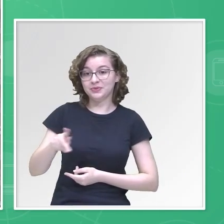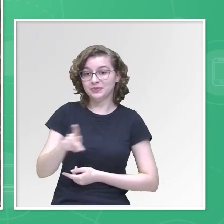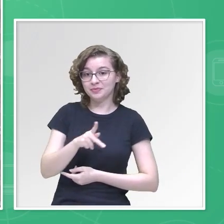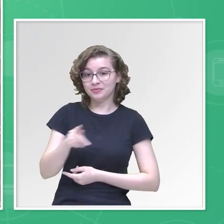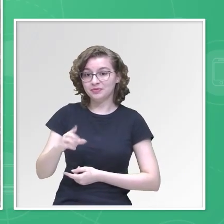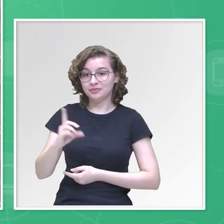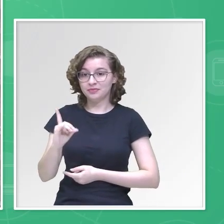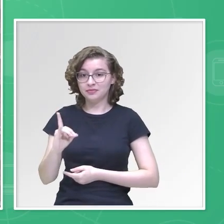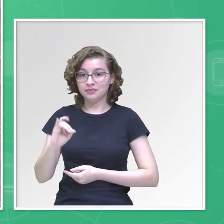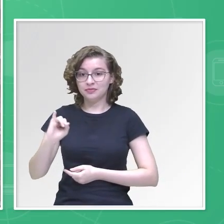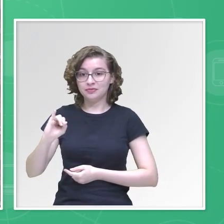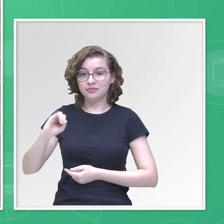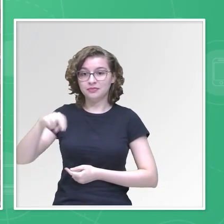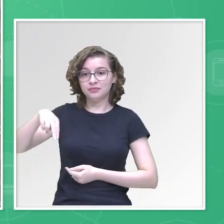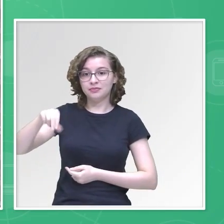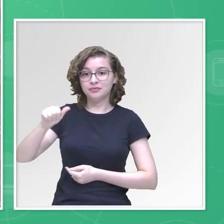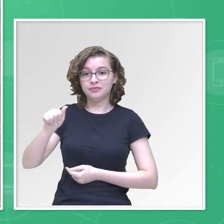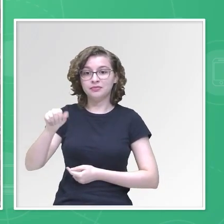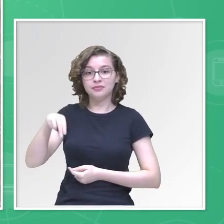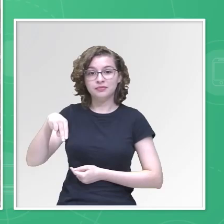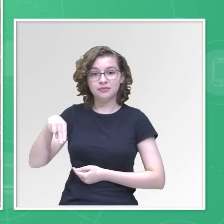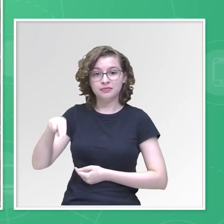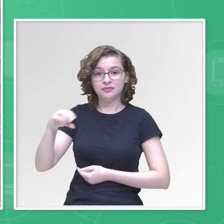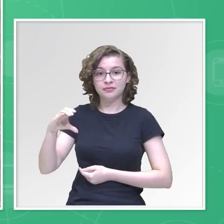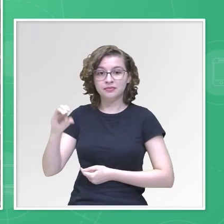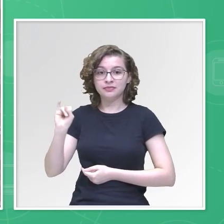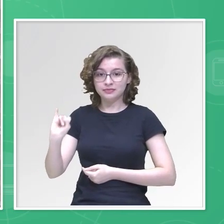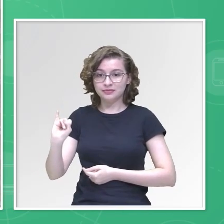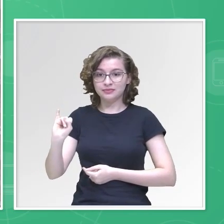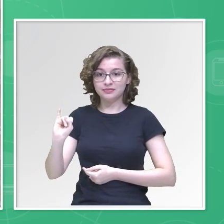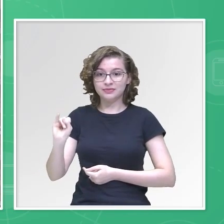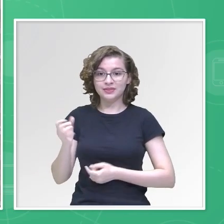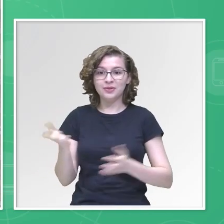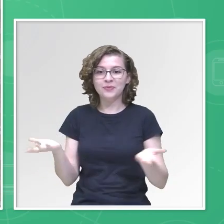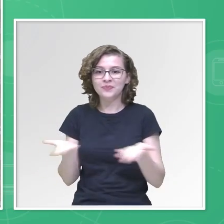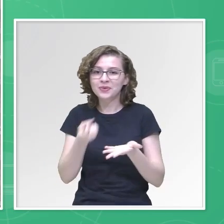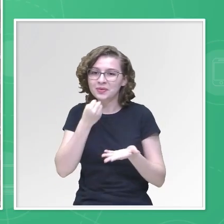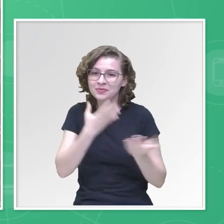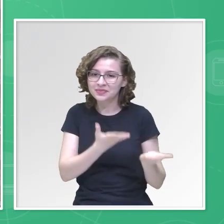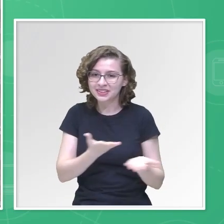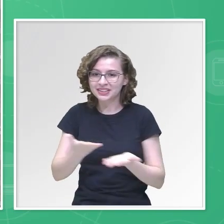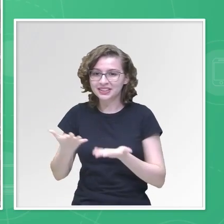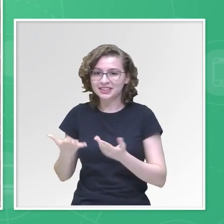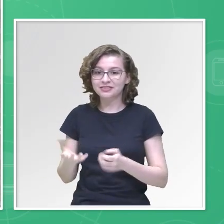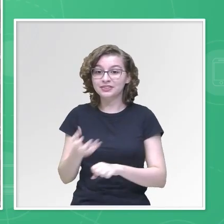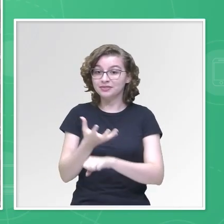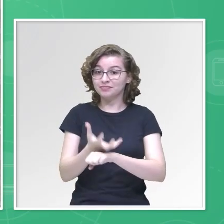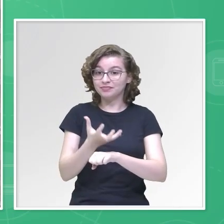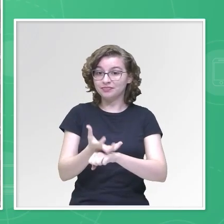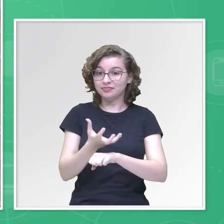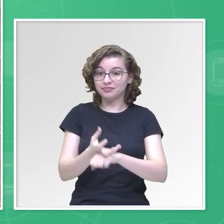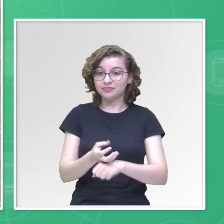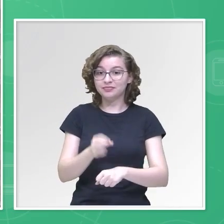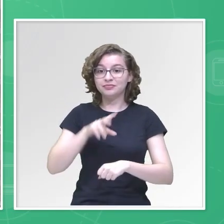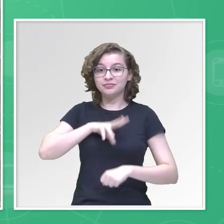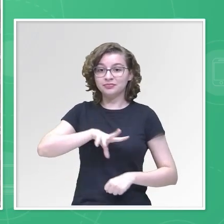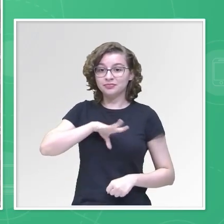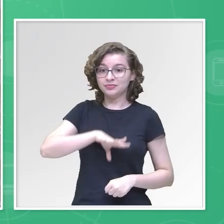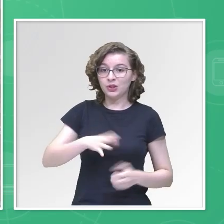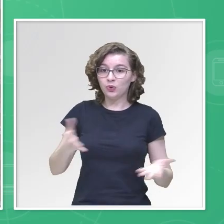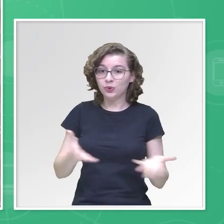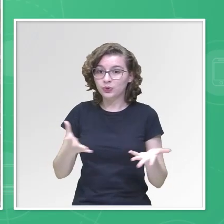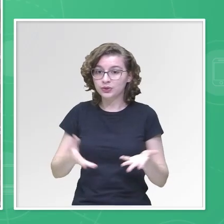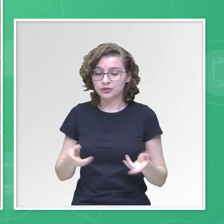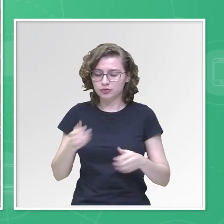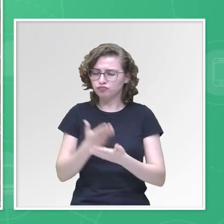sejam bem-vindos a nossa aula de língua portuguesa hoje nós vamos estudar e aprender sobre